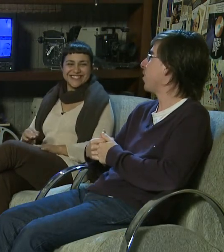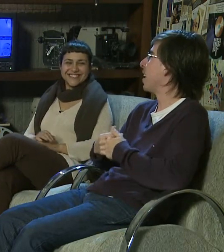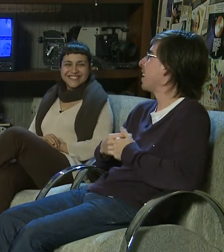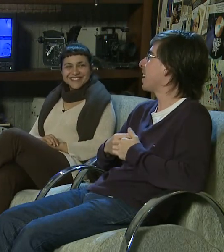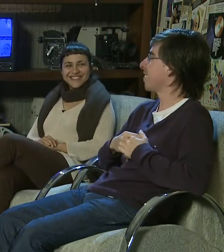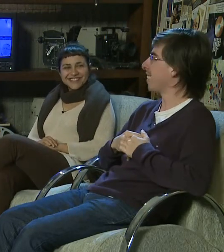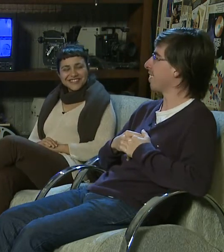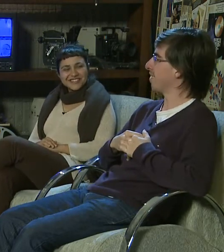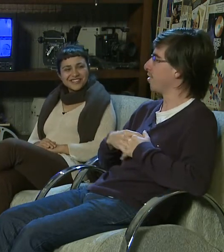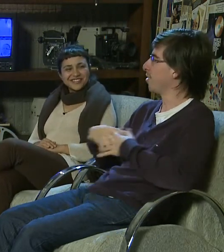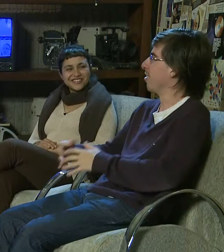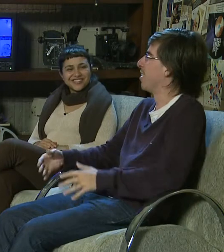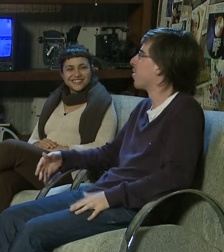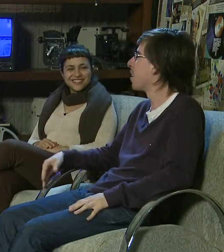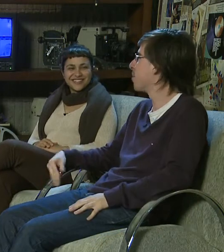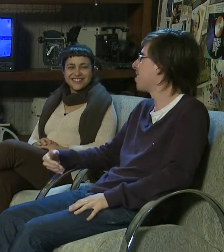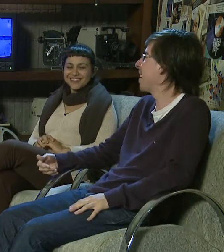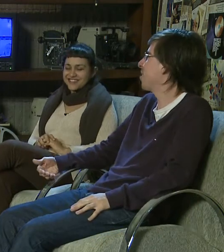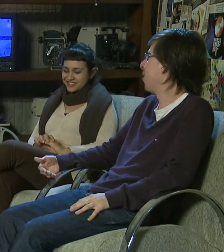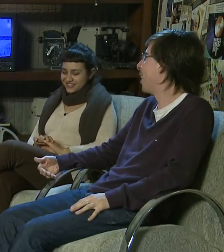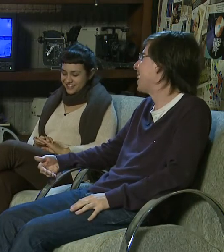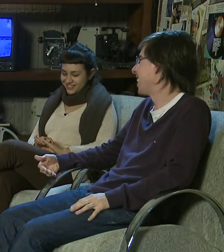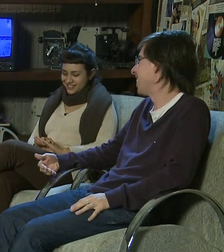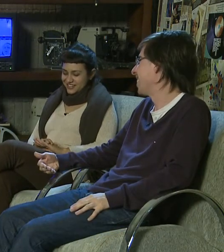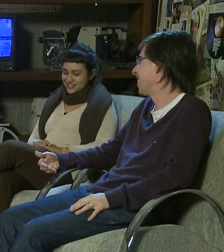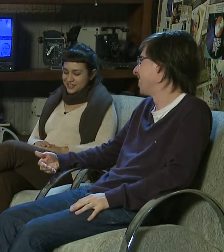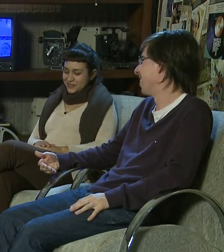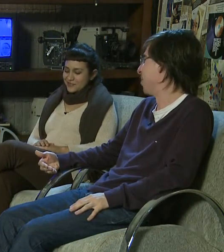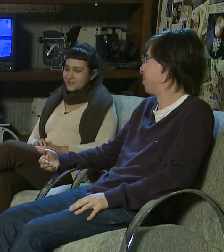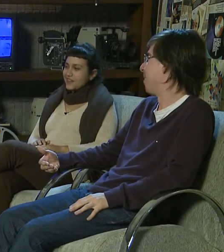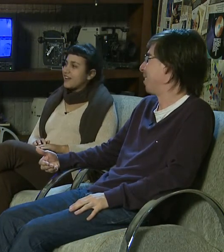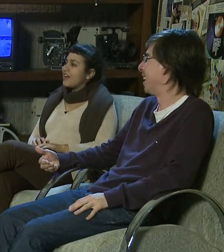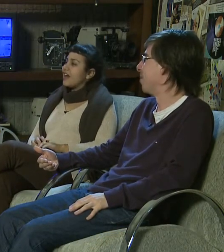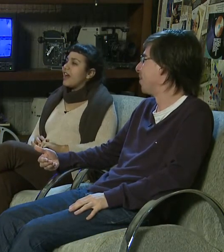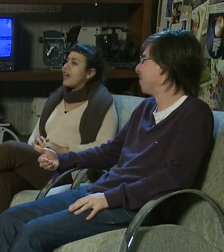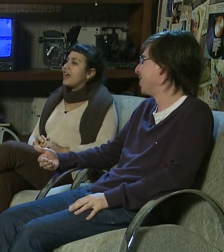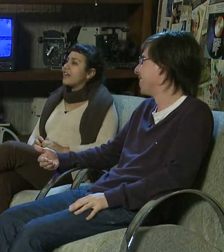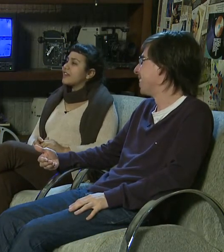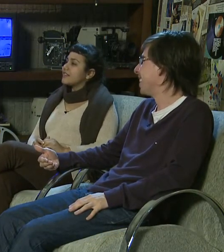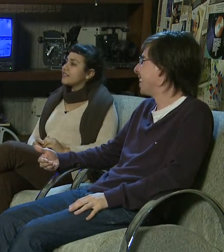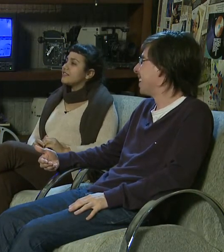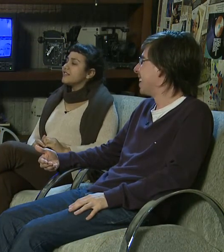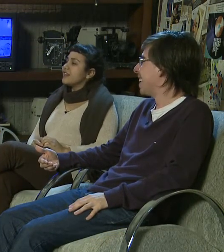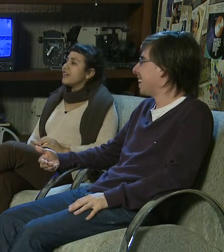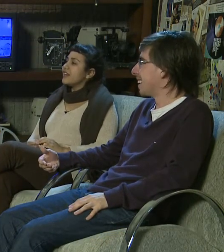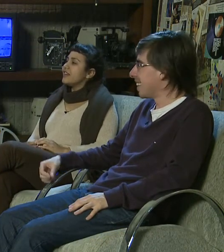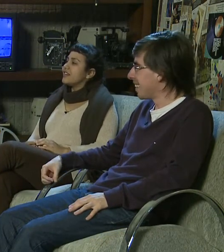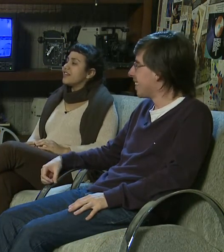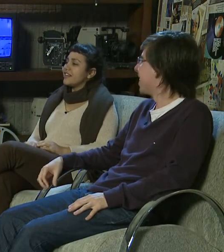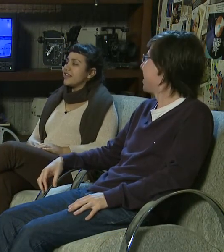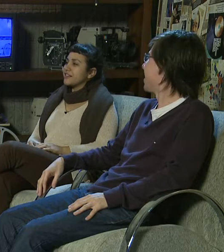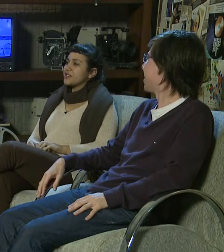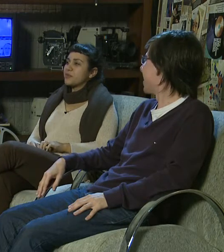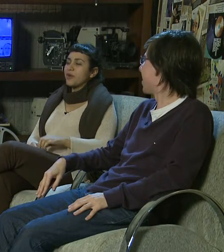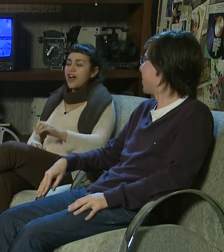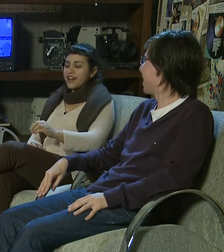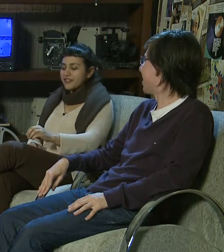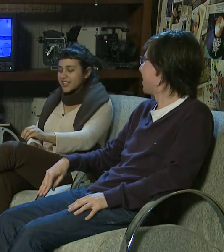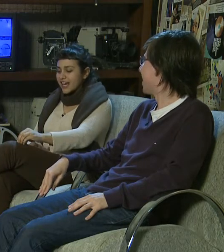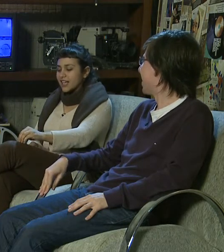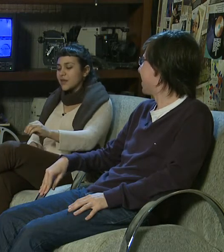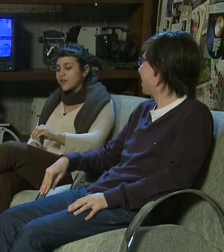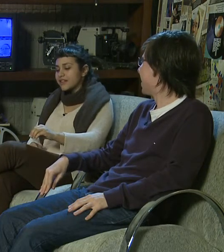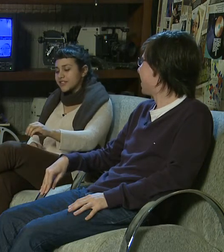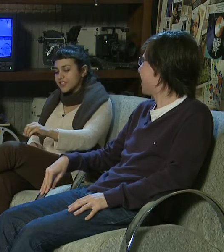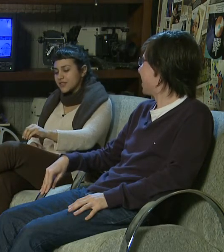série ela já surgiu sendo quase uma série histórica. Aham. Ah, porque pelo tempo. As pessoas já tinham passado, de repente, tipo,